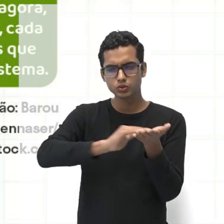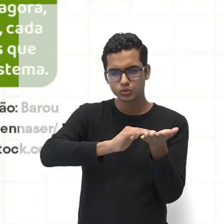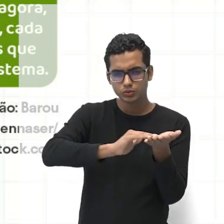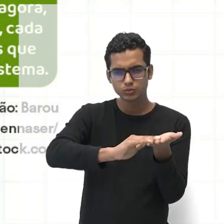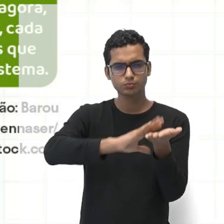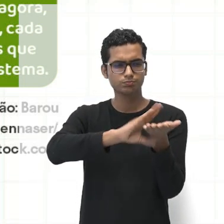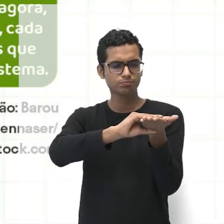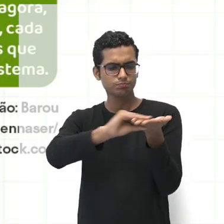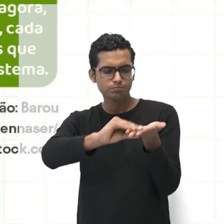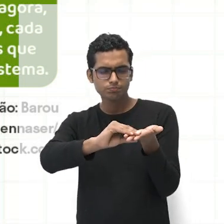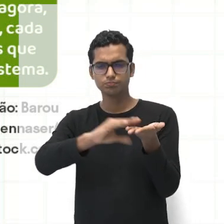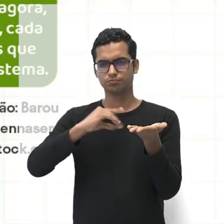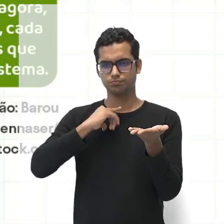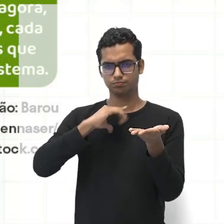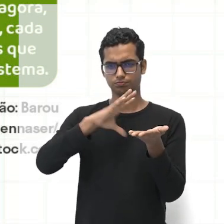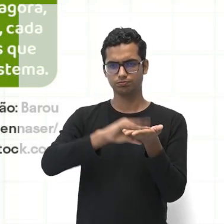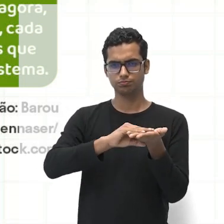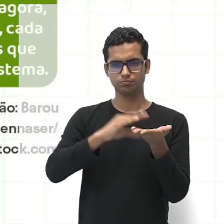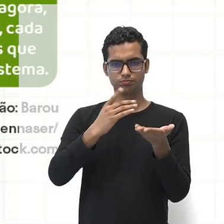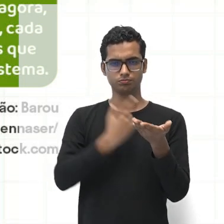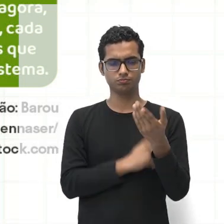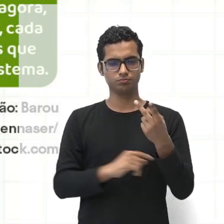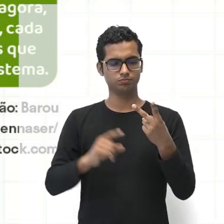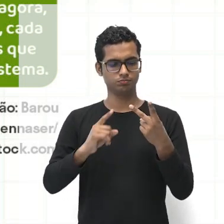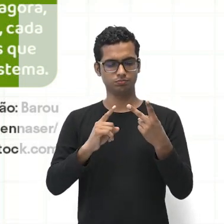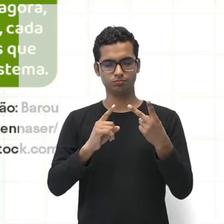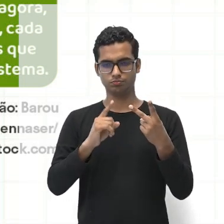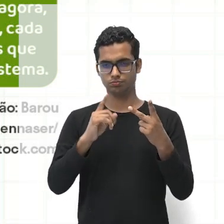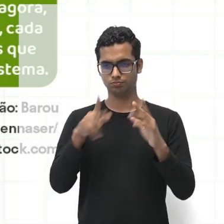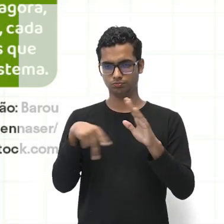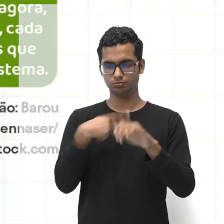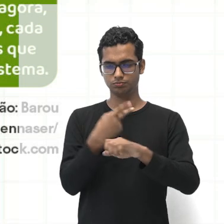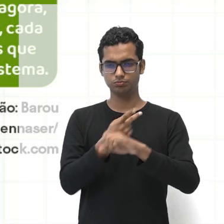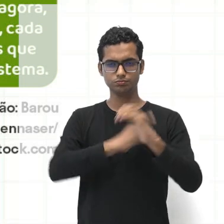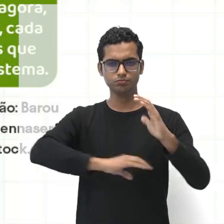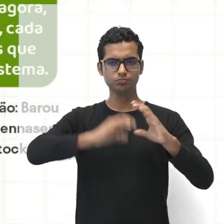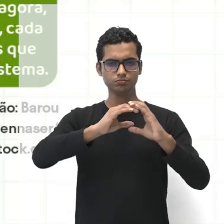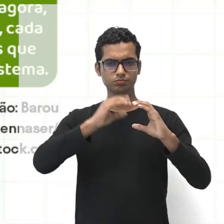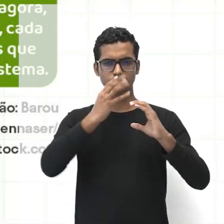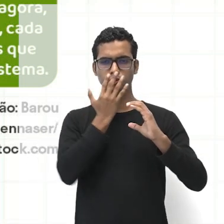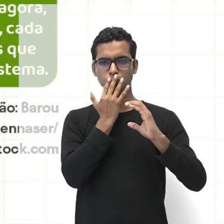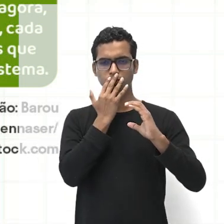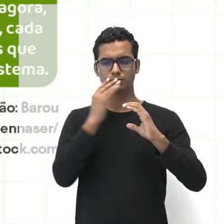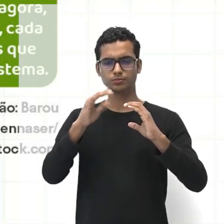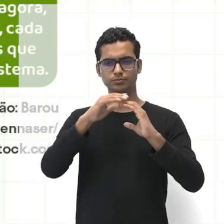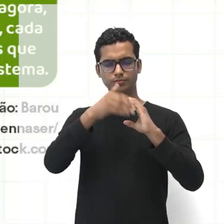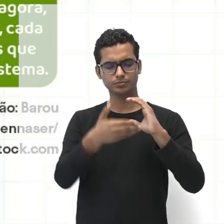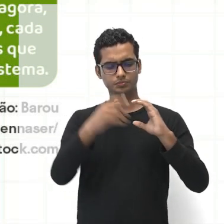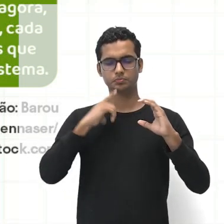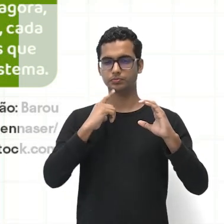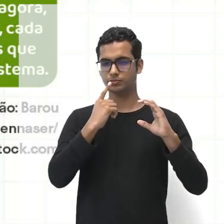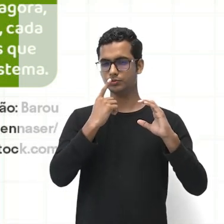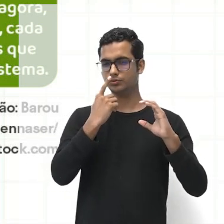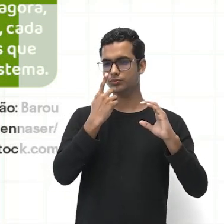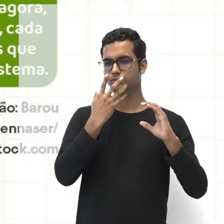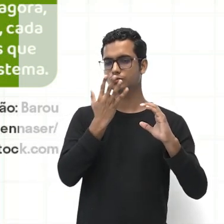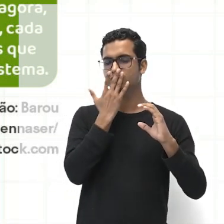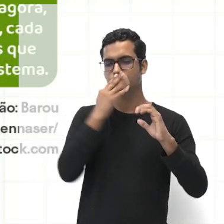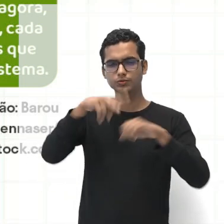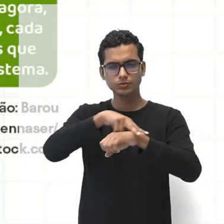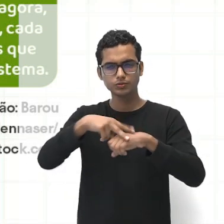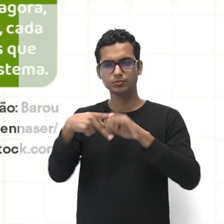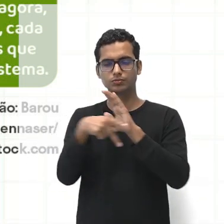reconhecimento do tato. Na parte posterior nós temos em verde a visão,